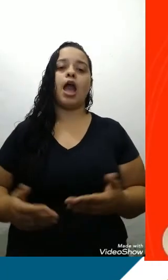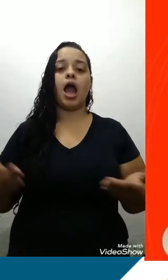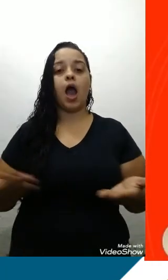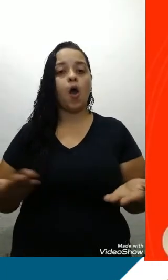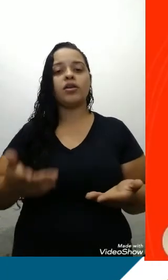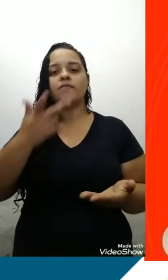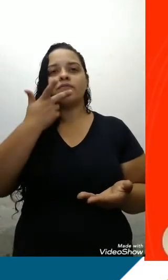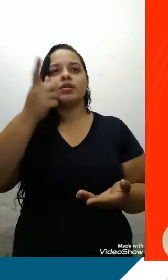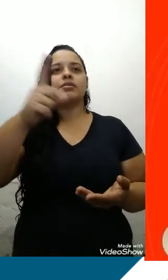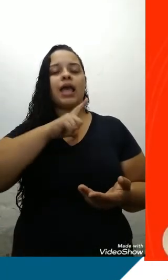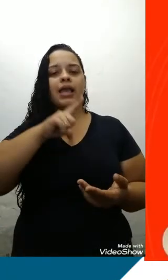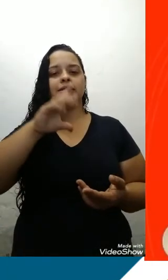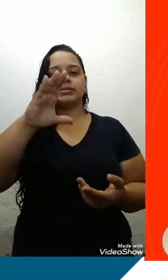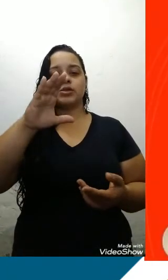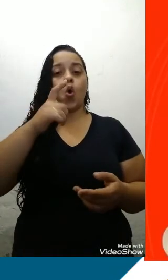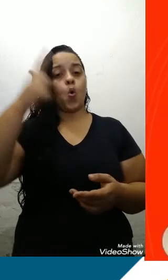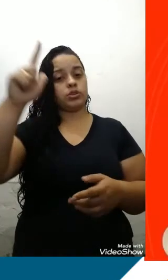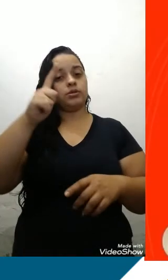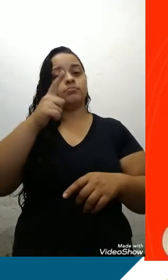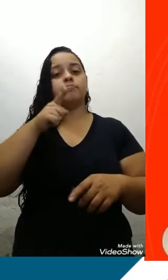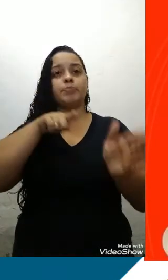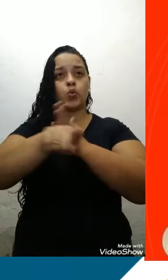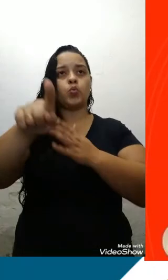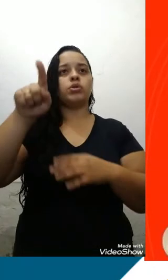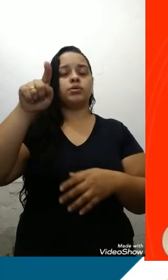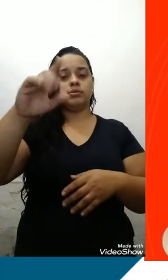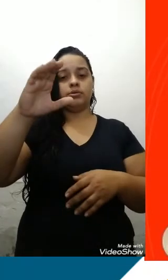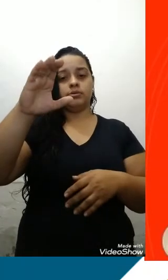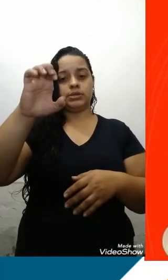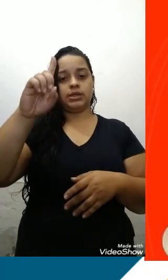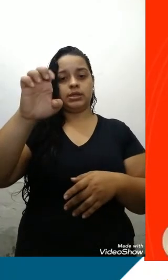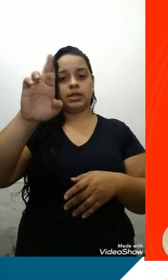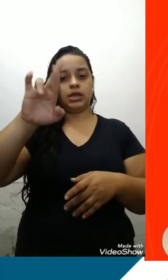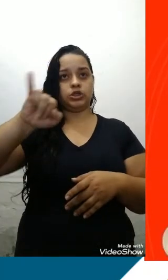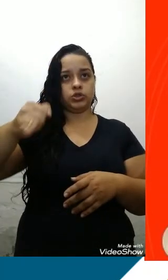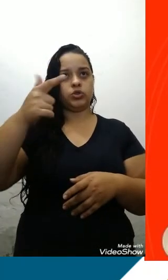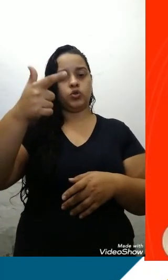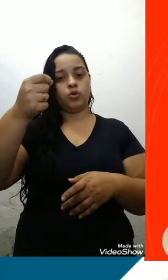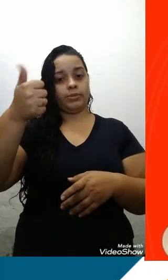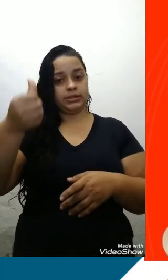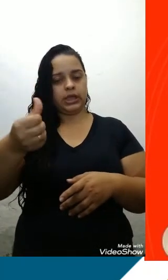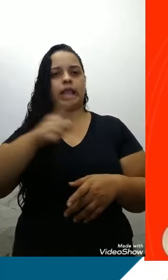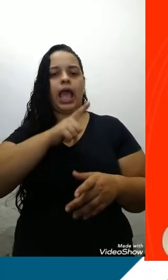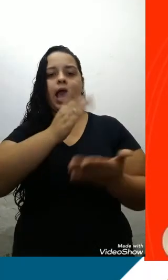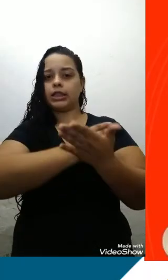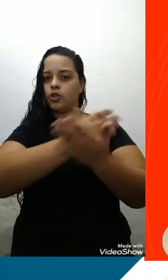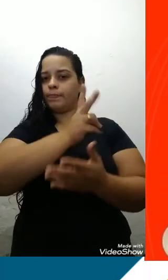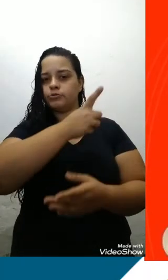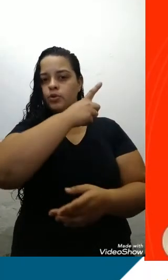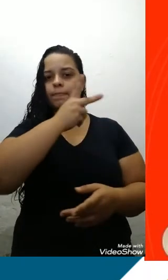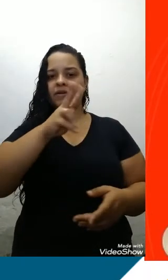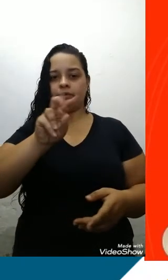fazer uma questão que é do CEDERJ do 2016-1. Essa também é uma questão que está no caderno de exercício de vocês.